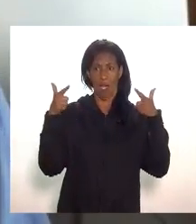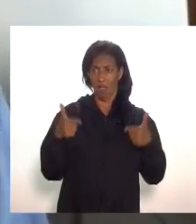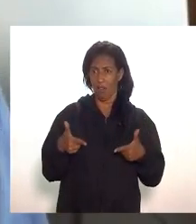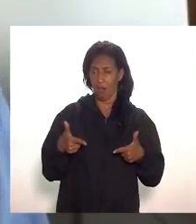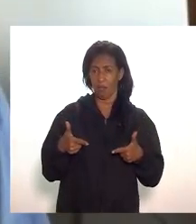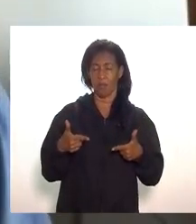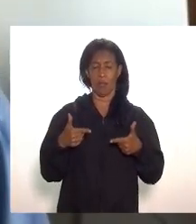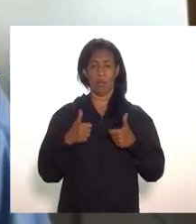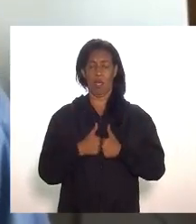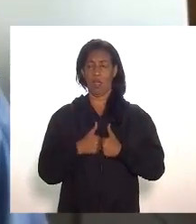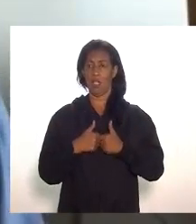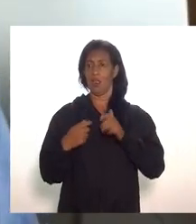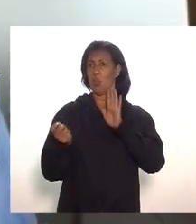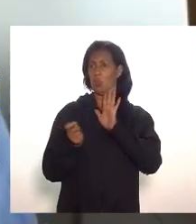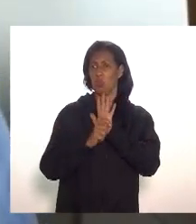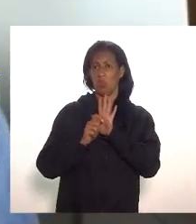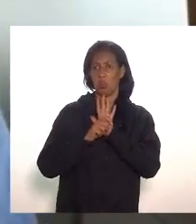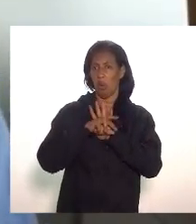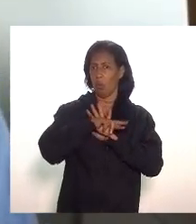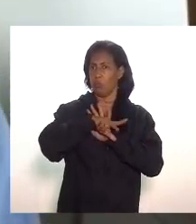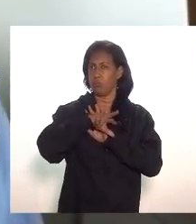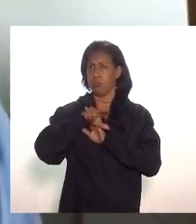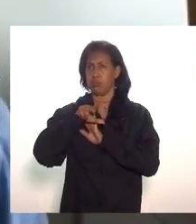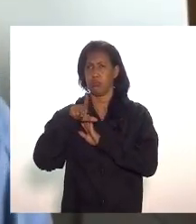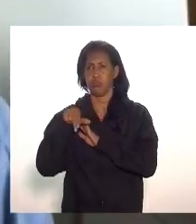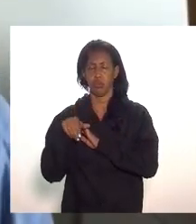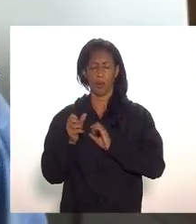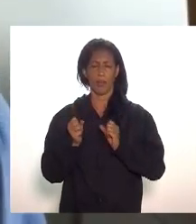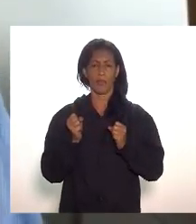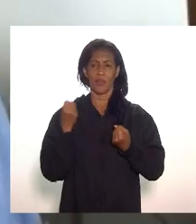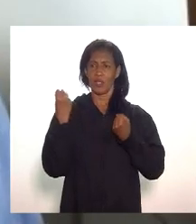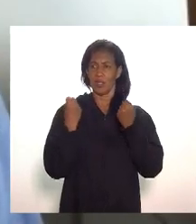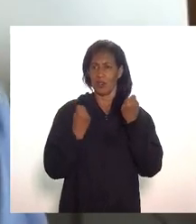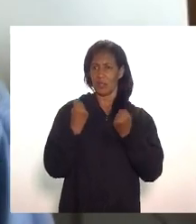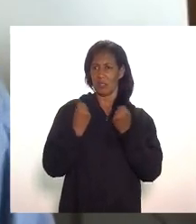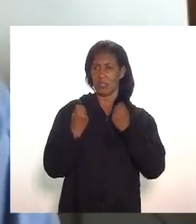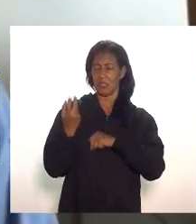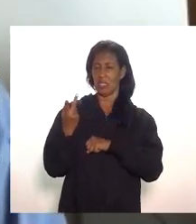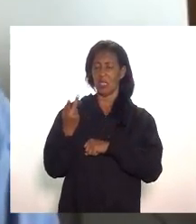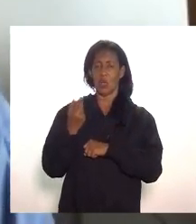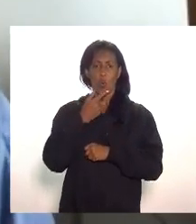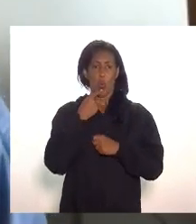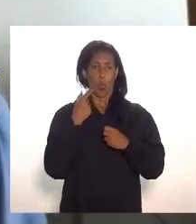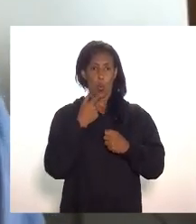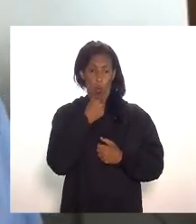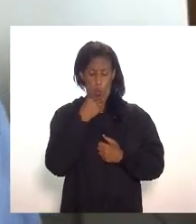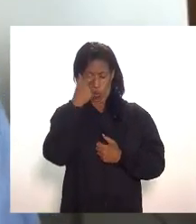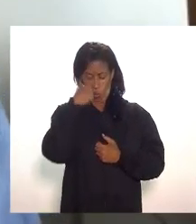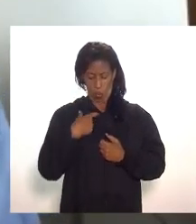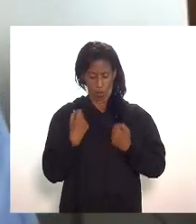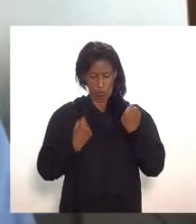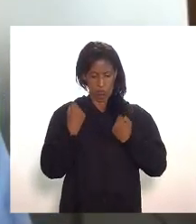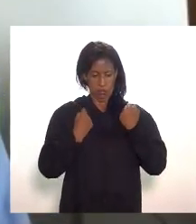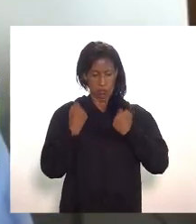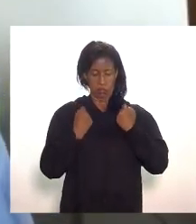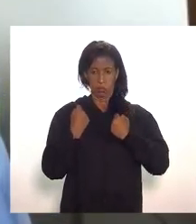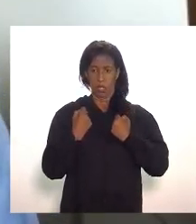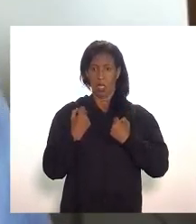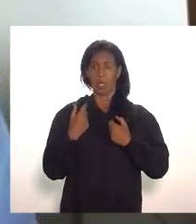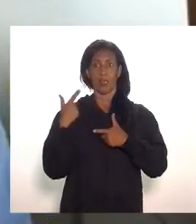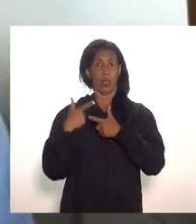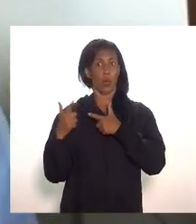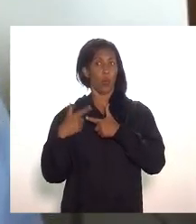se está levando drogas, se o condutor do veículo está sendo procurado pela polícia, ou se está conduzindo